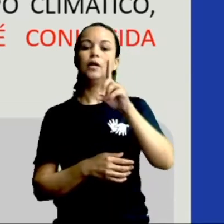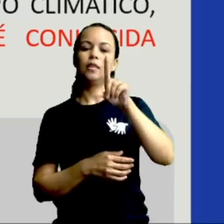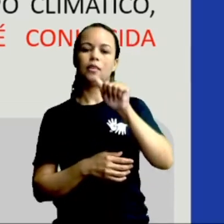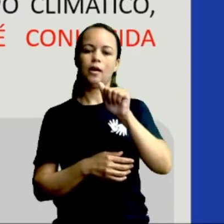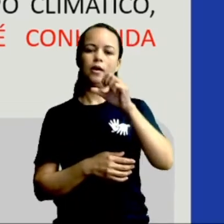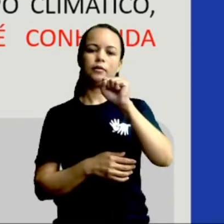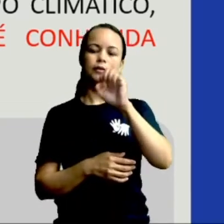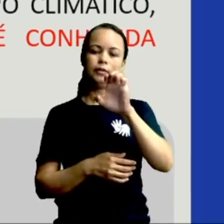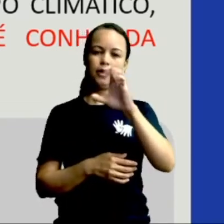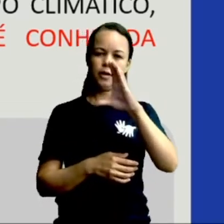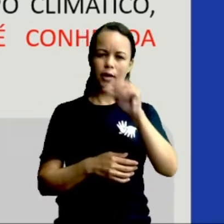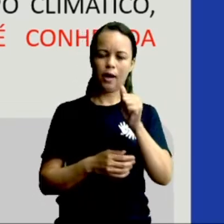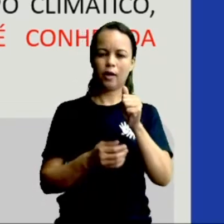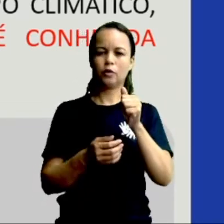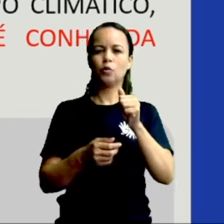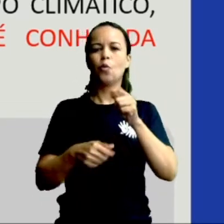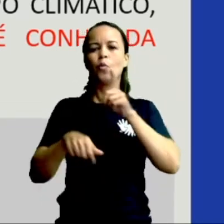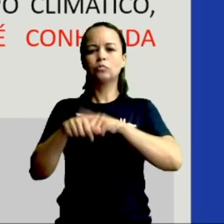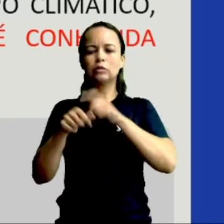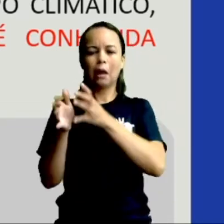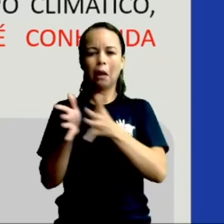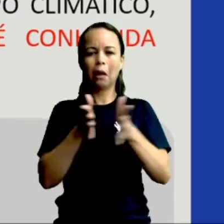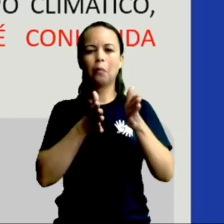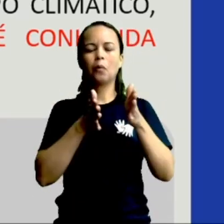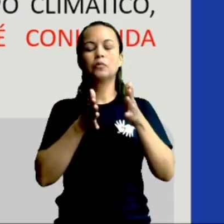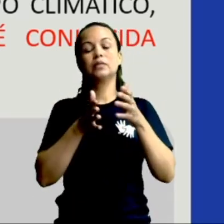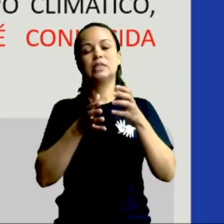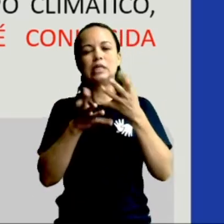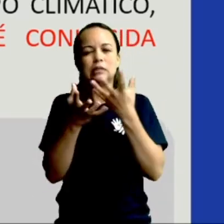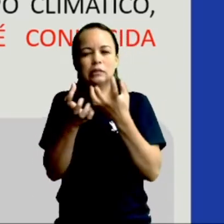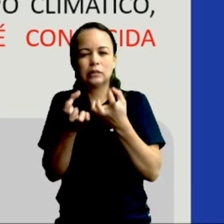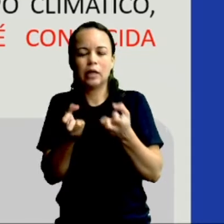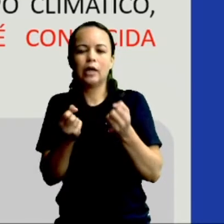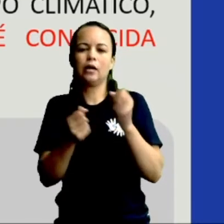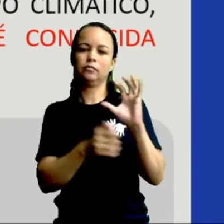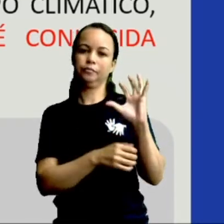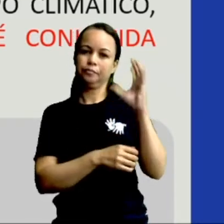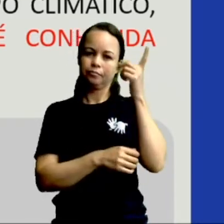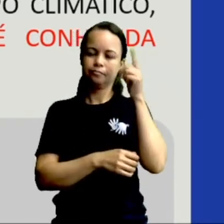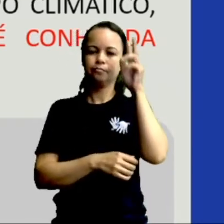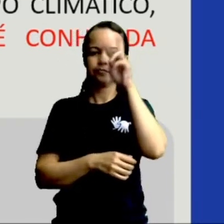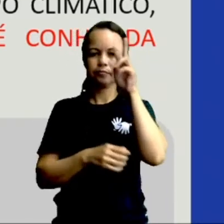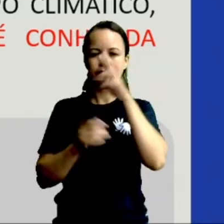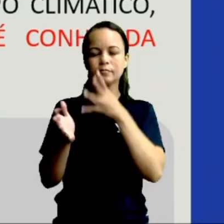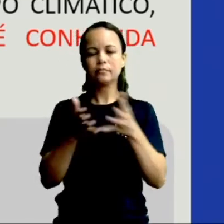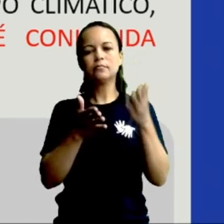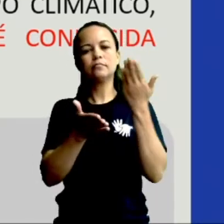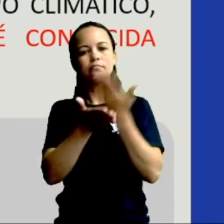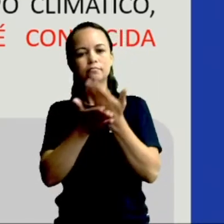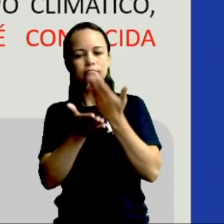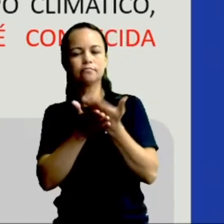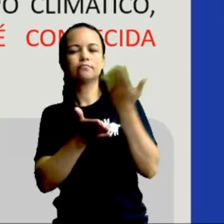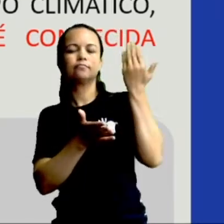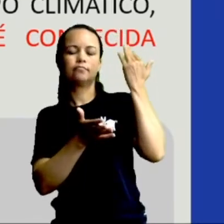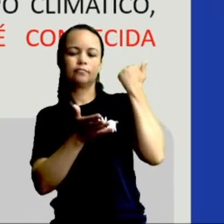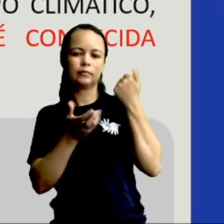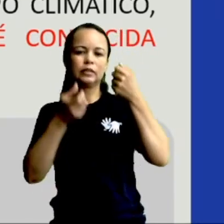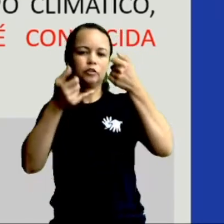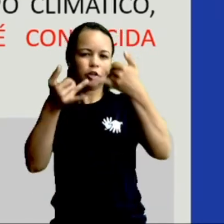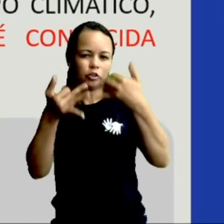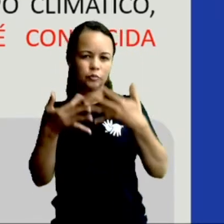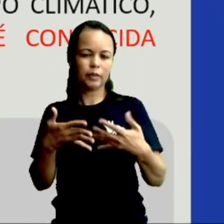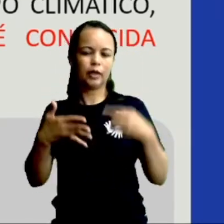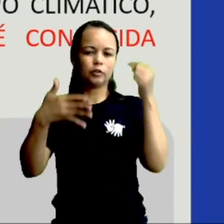certo? Lembrando que sobre os tipos de clima, vegetação, nós temos aulas anteriores que já fizemos